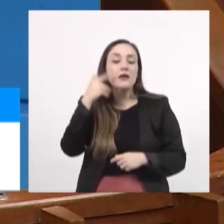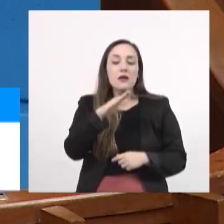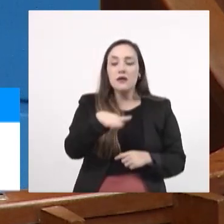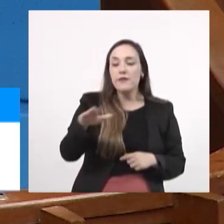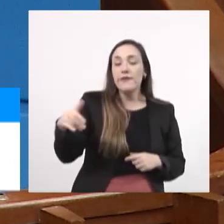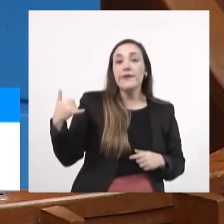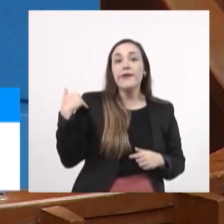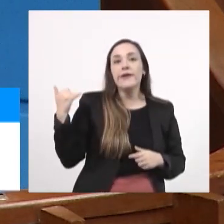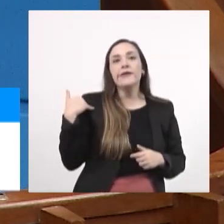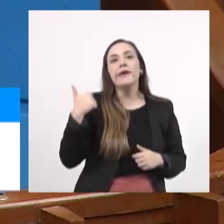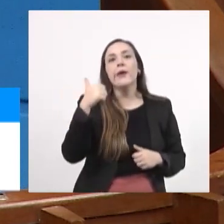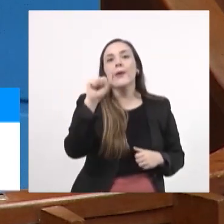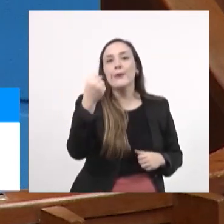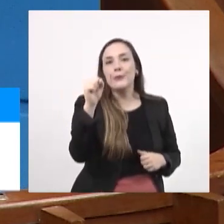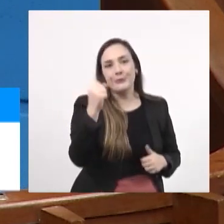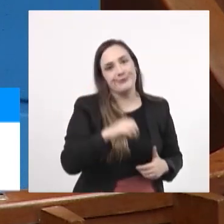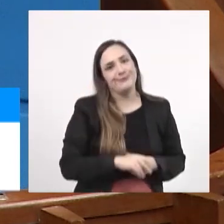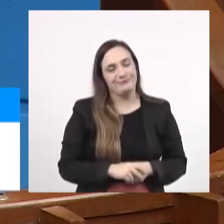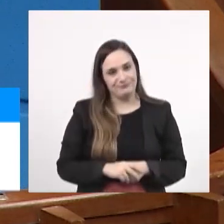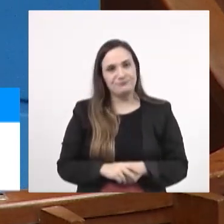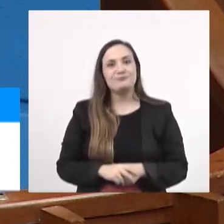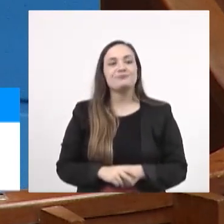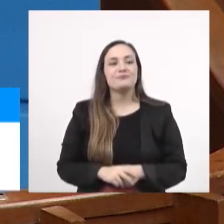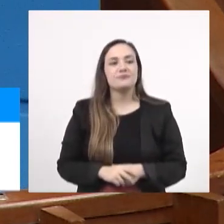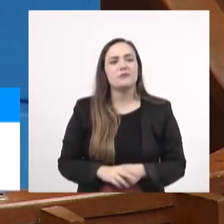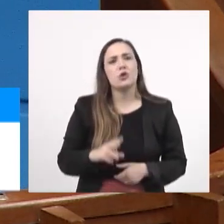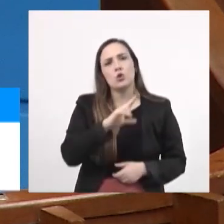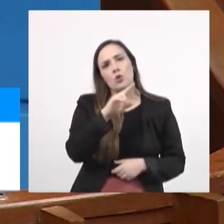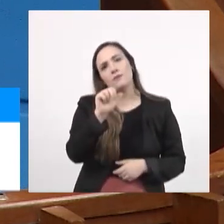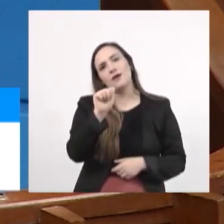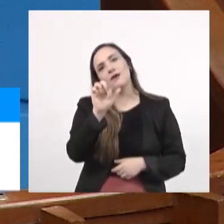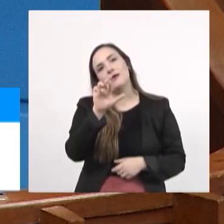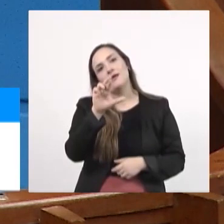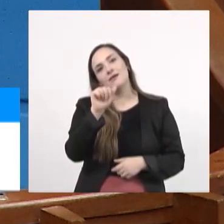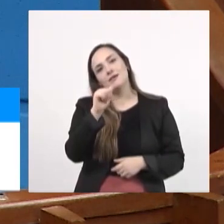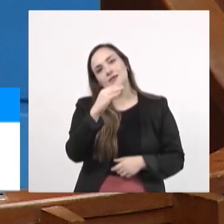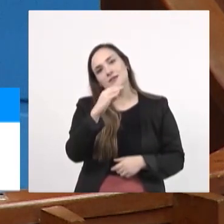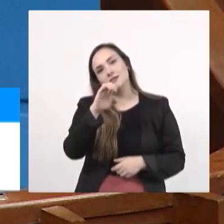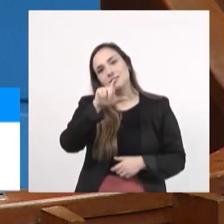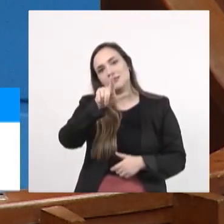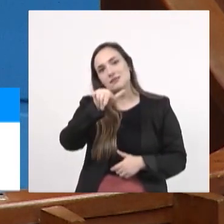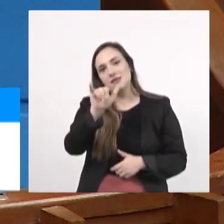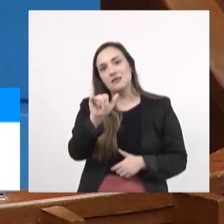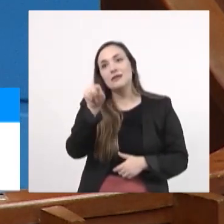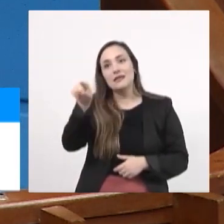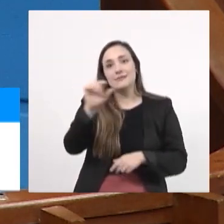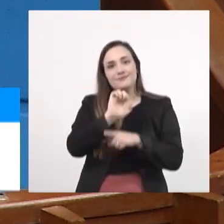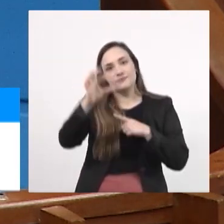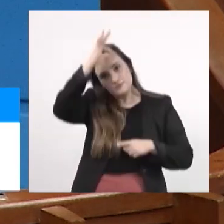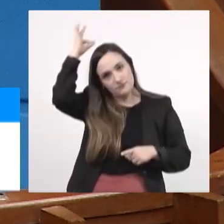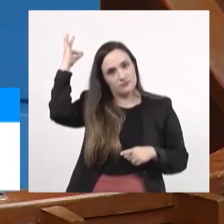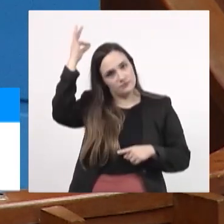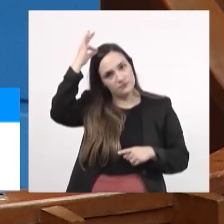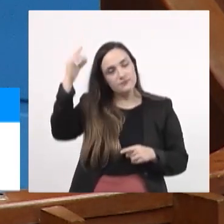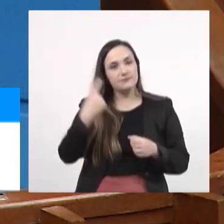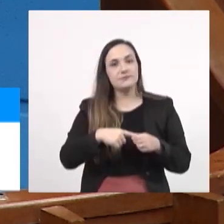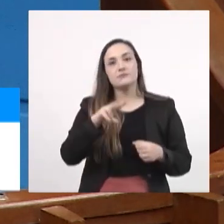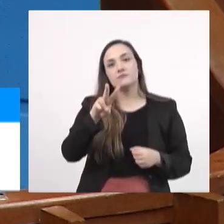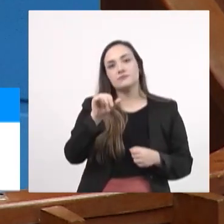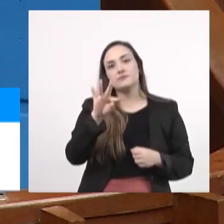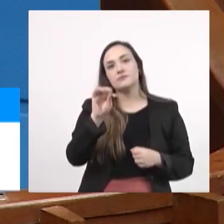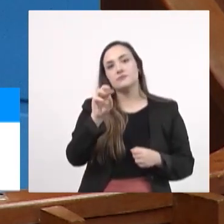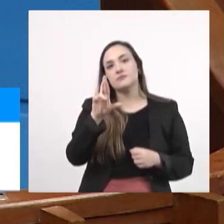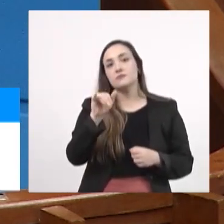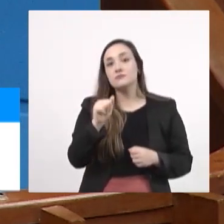8 anos, a criança por nome de Araceli, no Espírito Santo, em Vitória, no Espírito Santo.